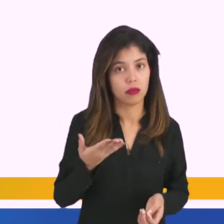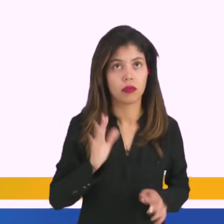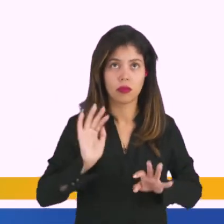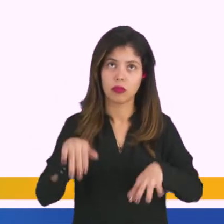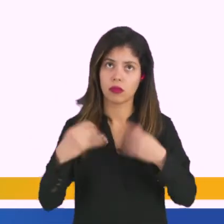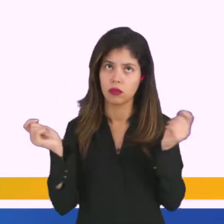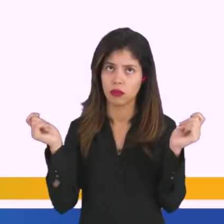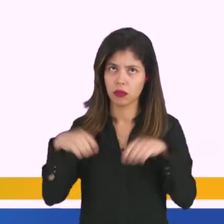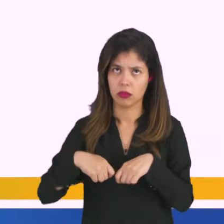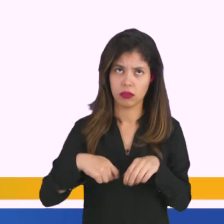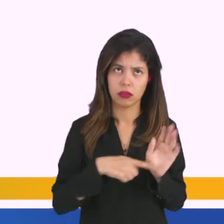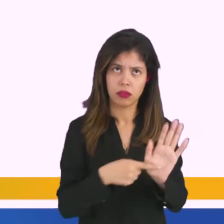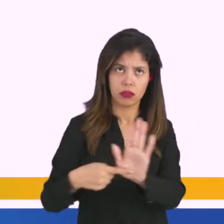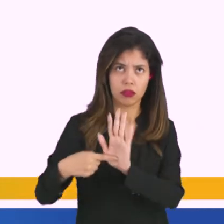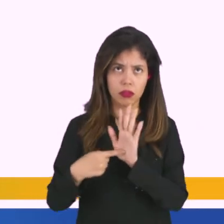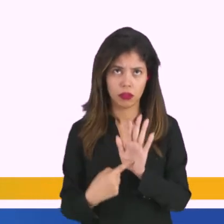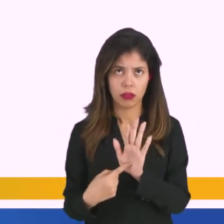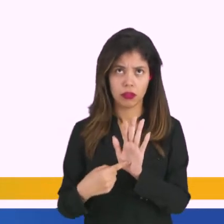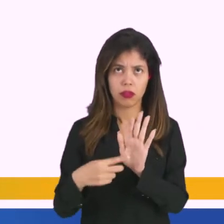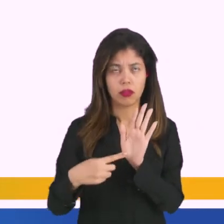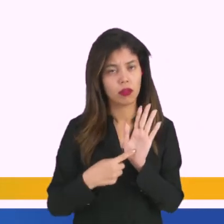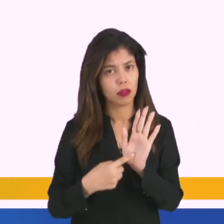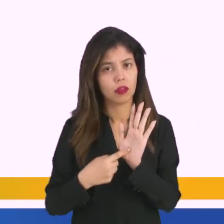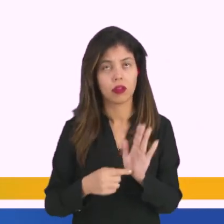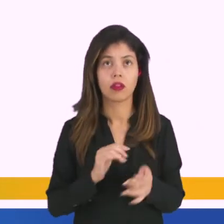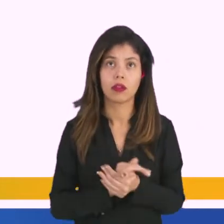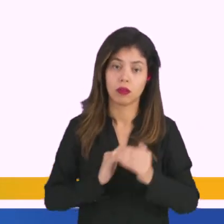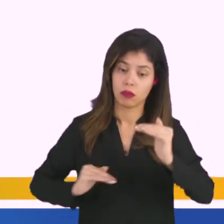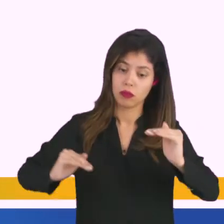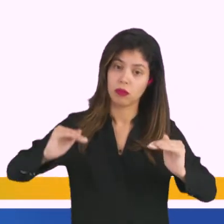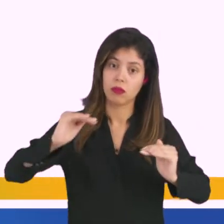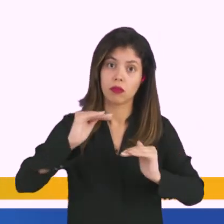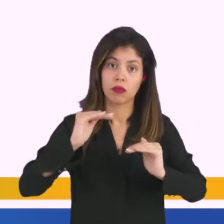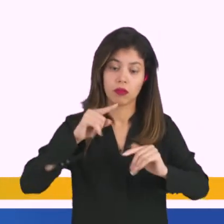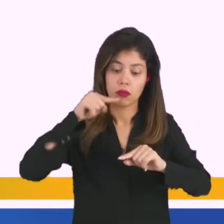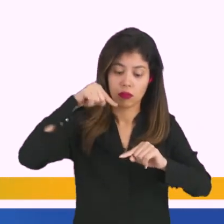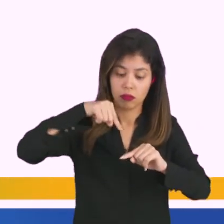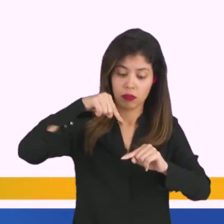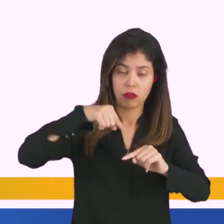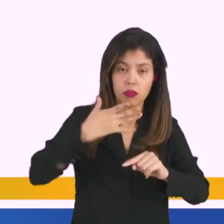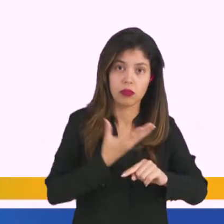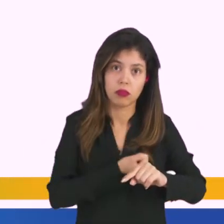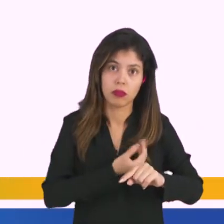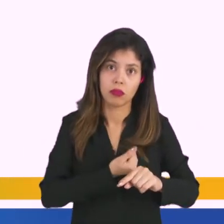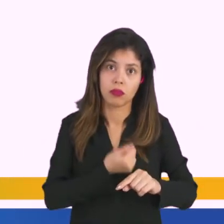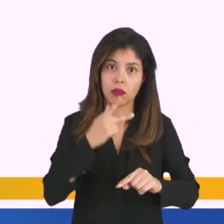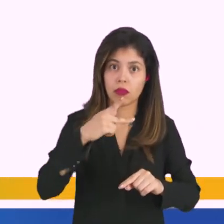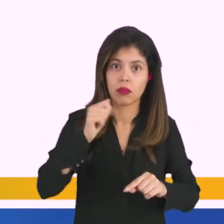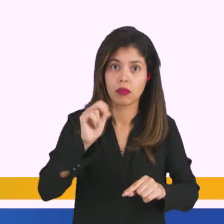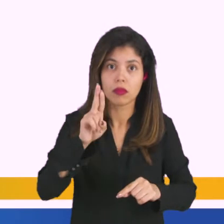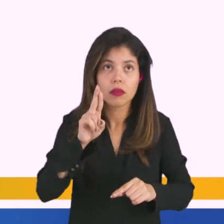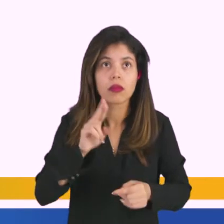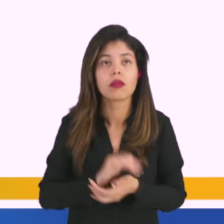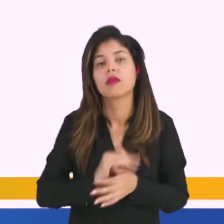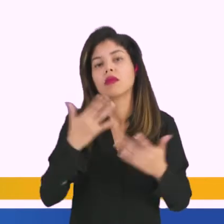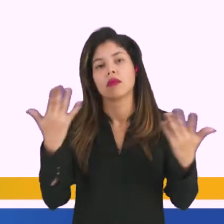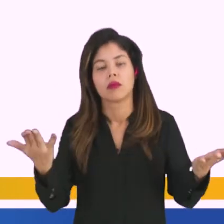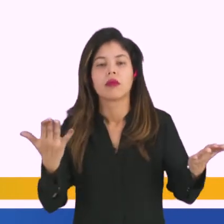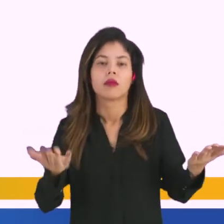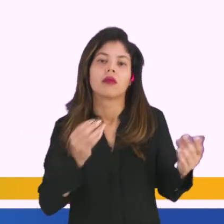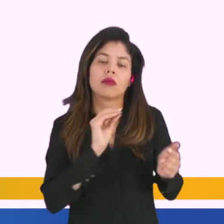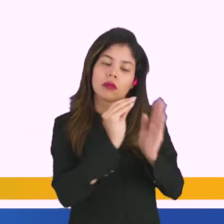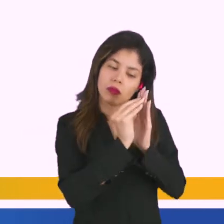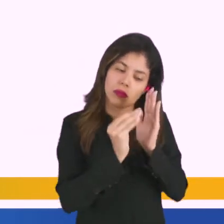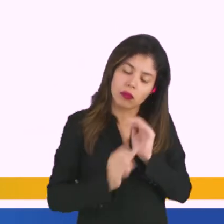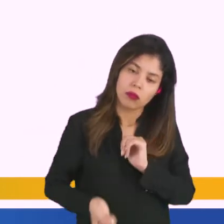a probabilidade da face exposta na parte superior ser uma numeração par? Então, esse dado,